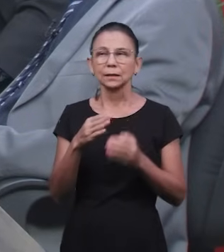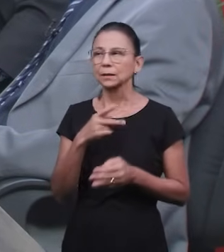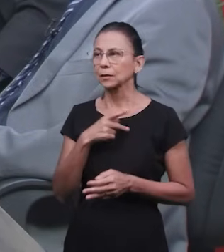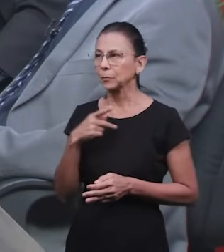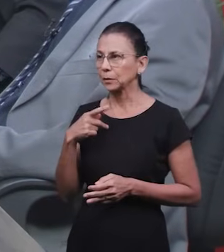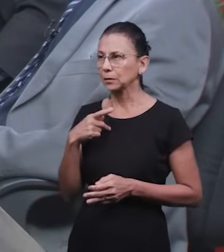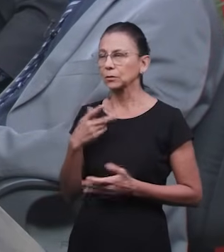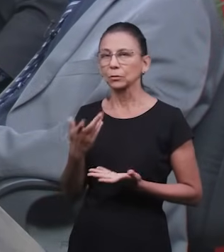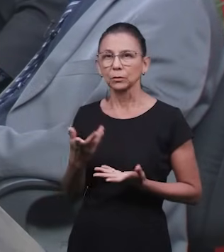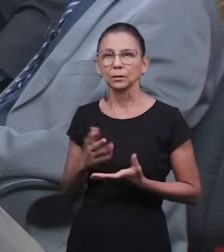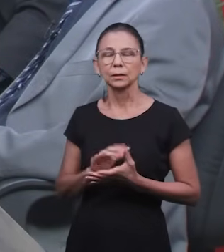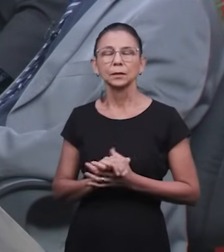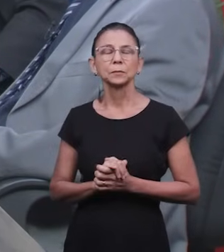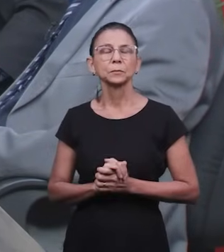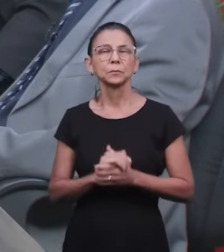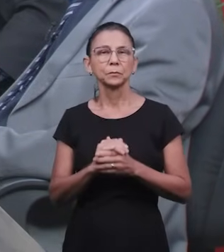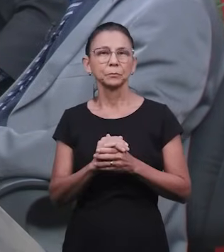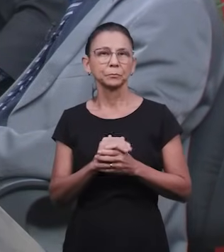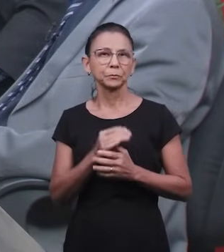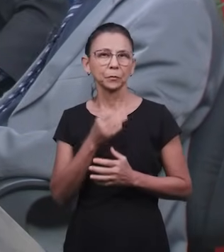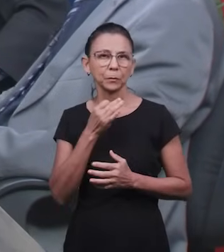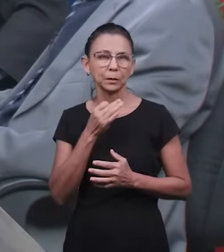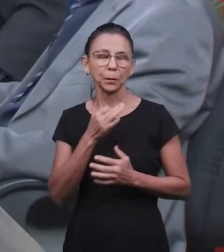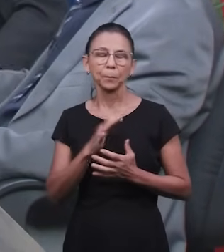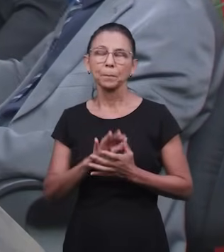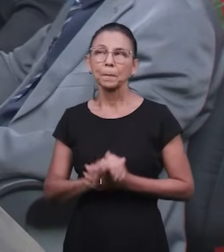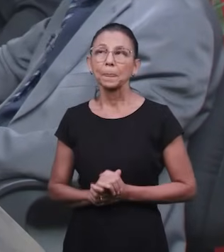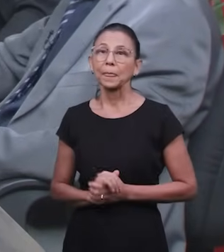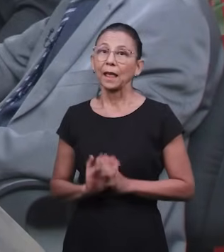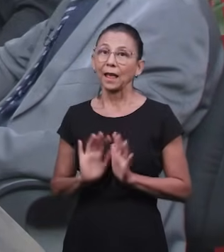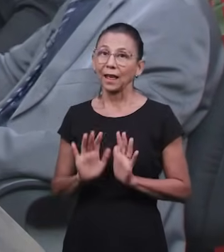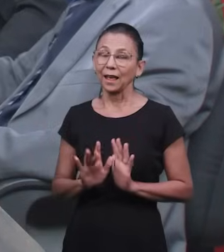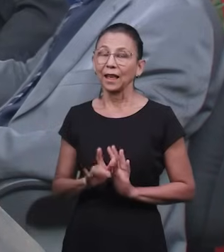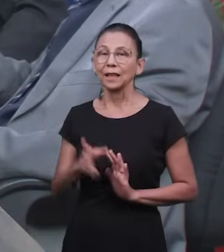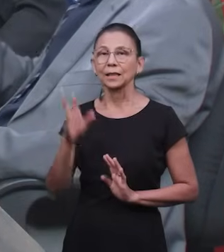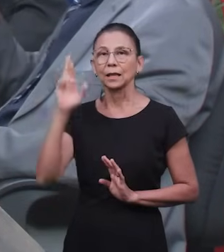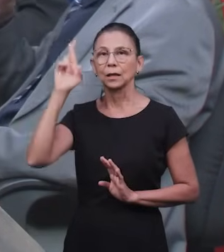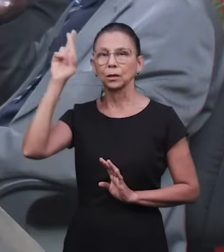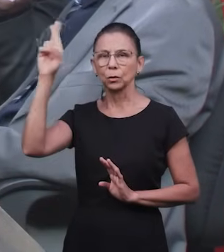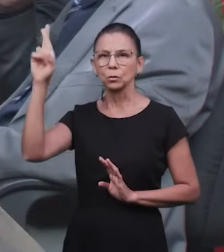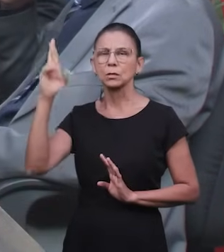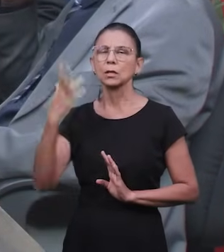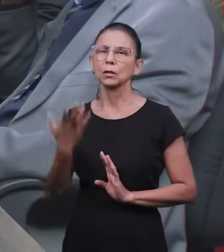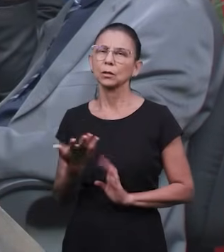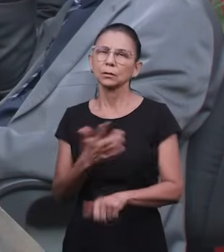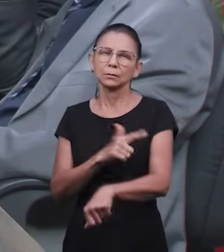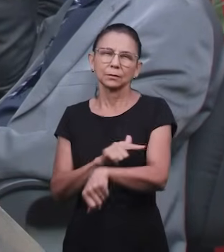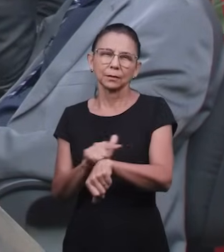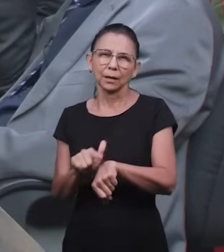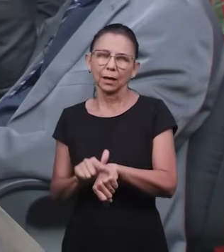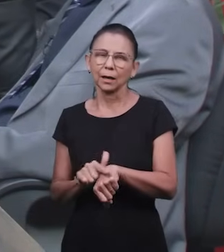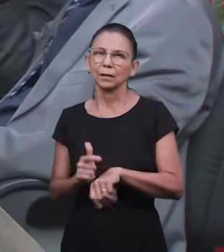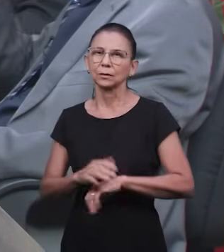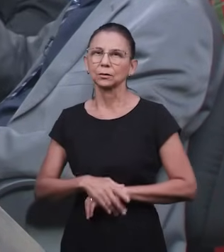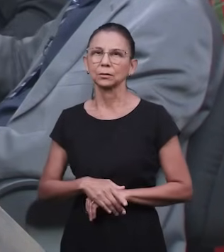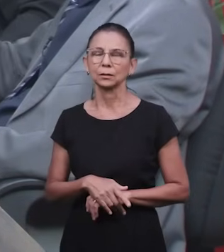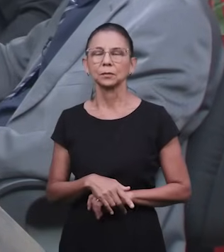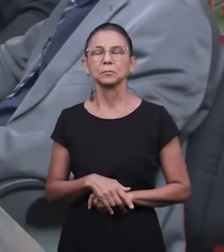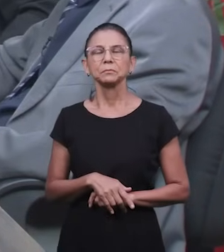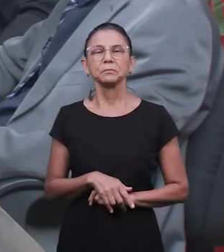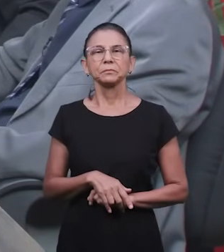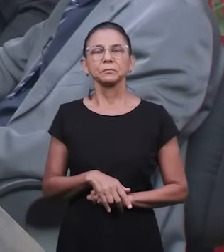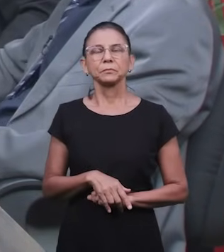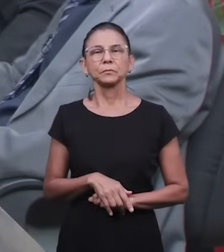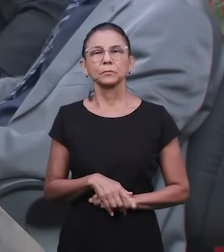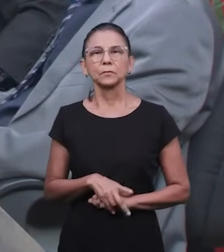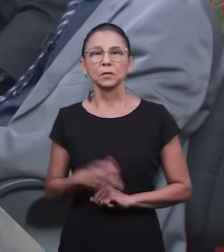Mata, ver como o Senhor, né, não quis expor dela. Não quis. Fica um exemplo dessa